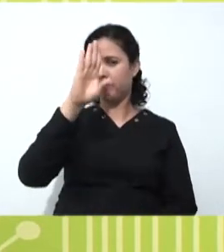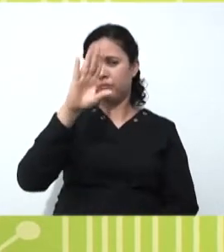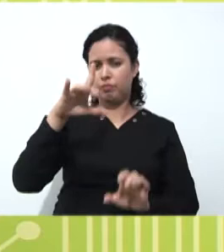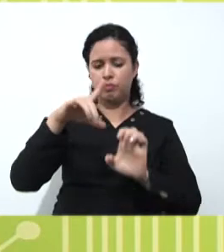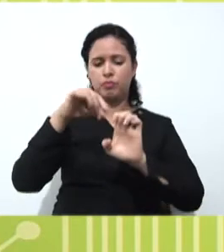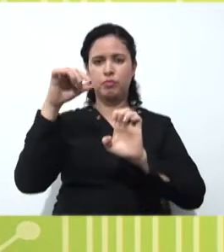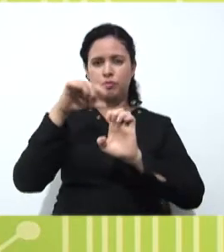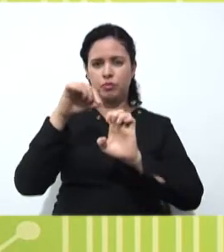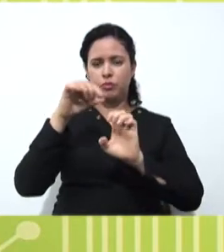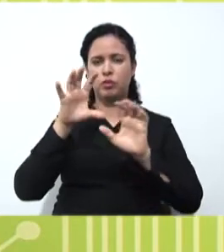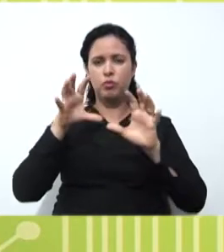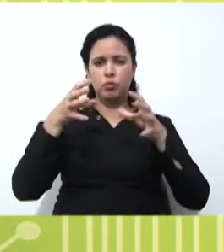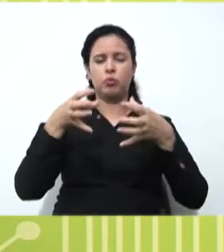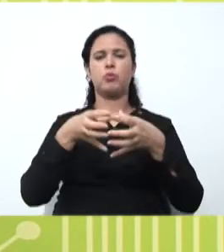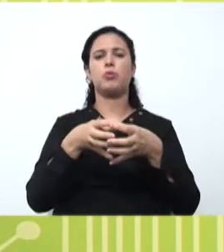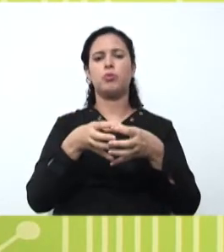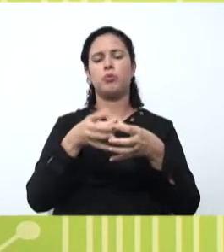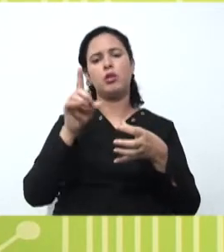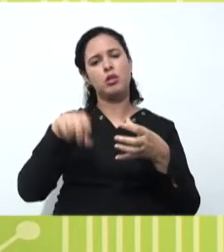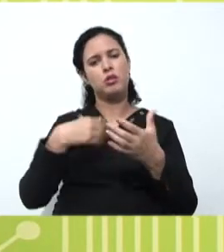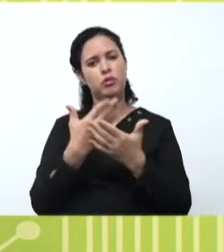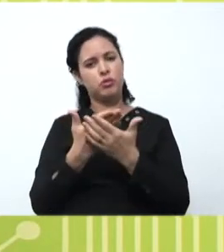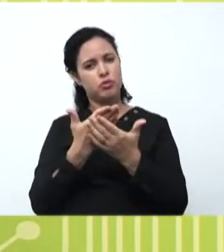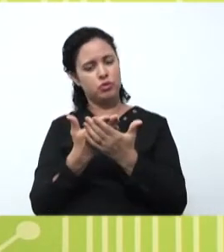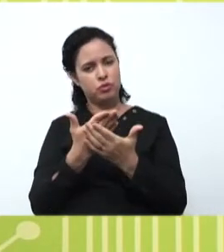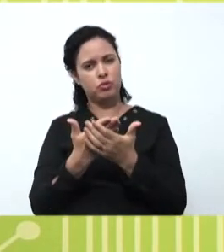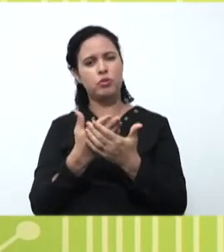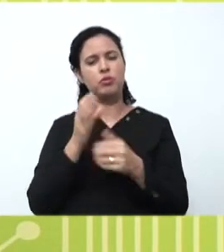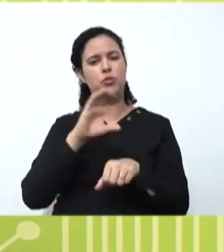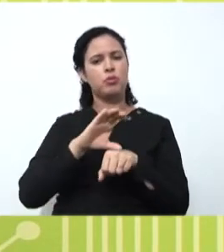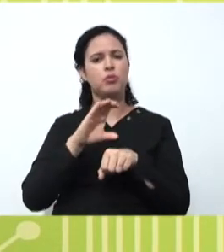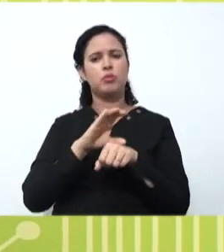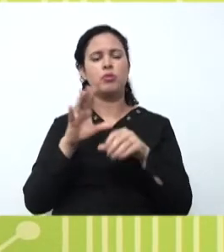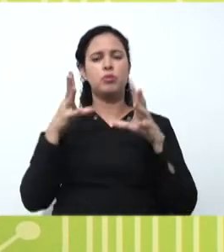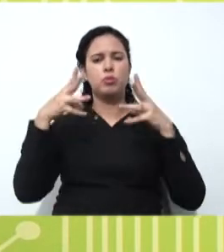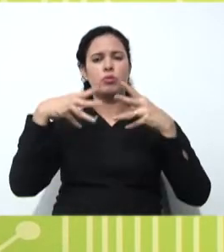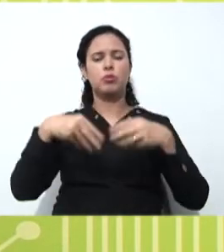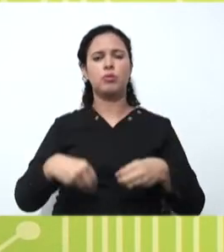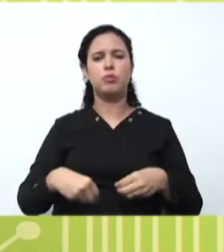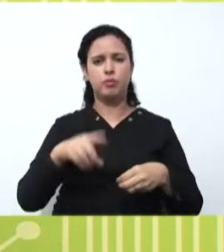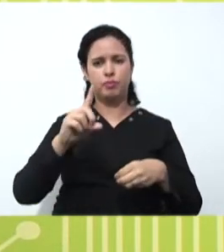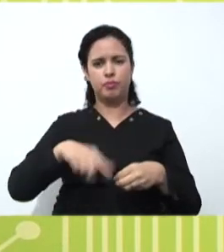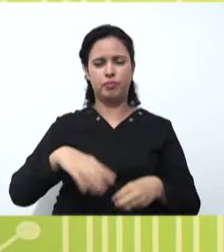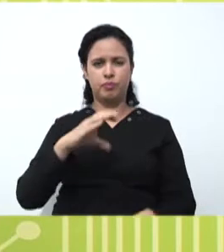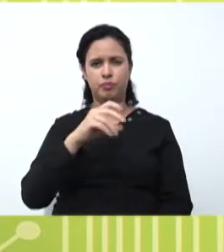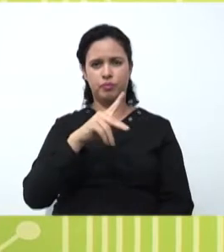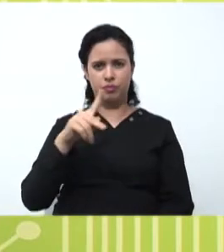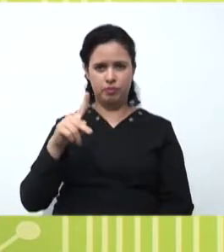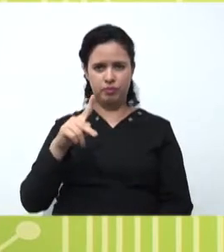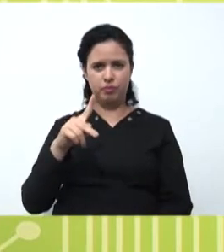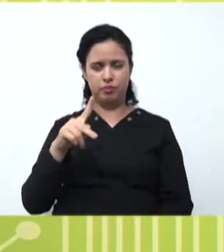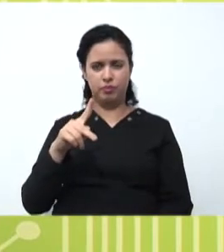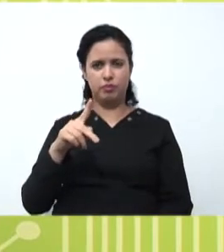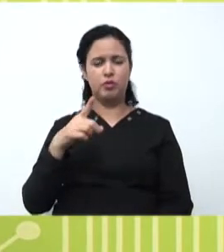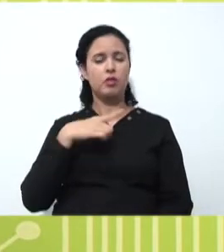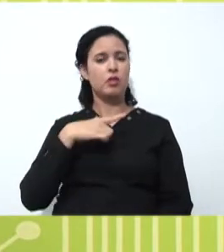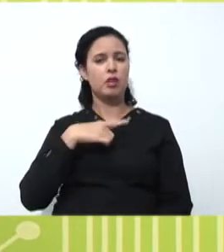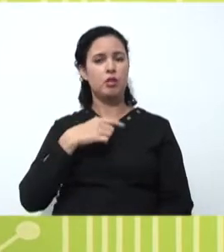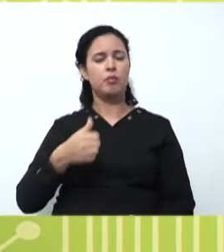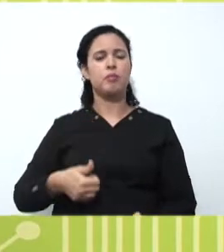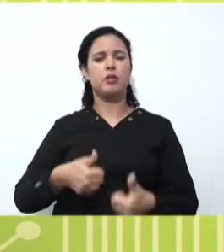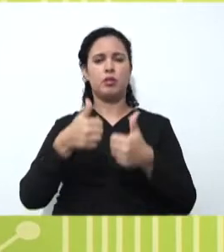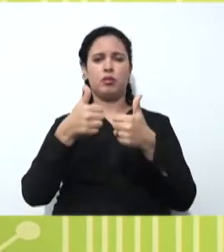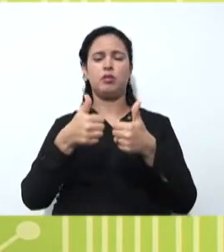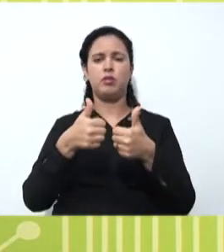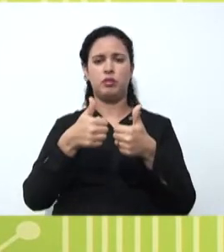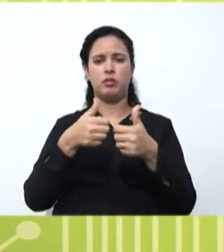coletivo, que é o que a gente está estudando durante o curso inteiro, que é o cooperativismo. Ele tende a melhorar bastante